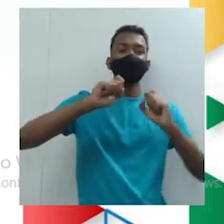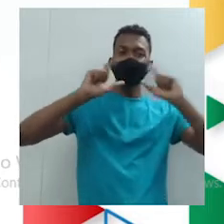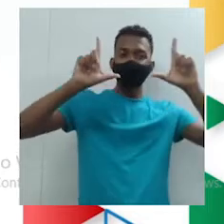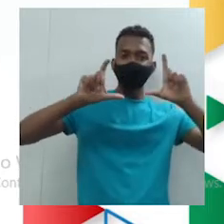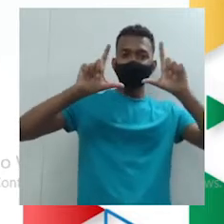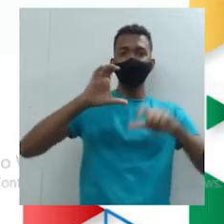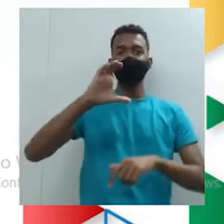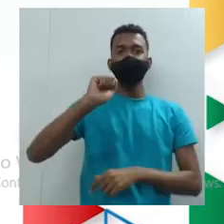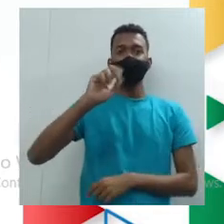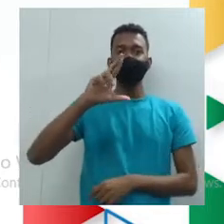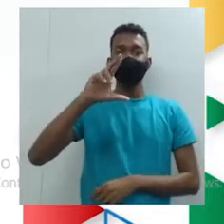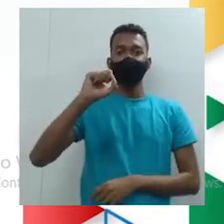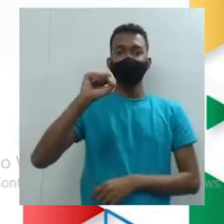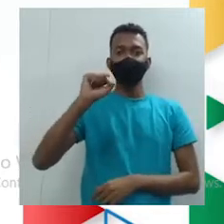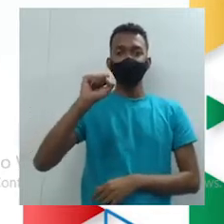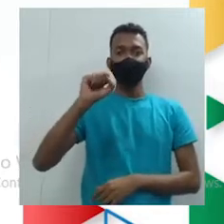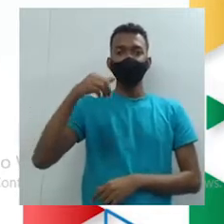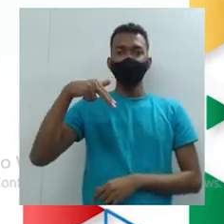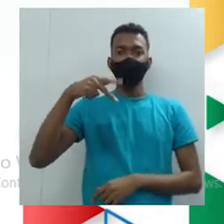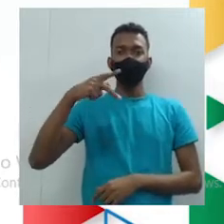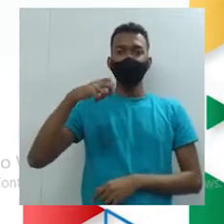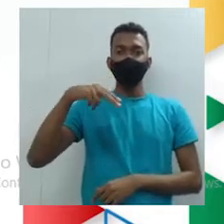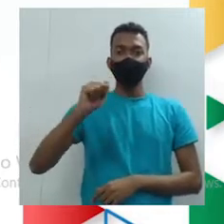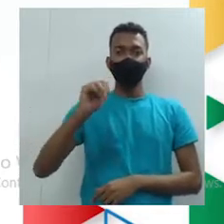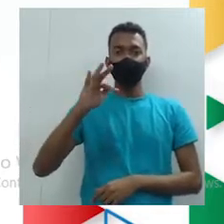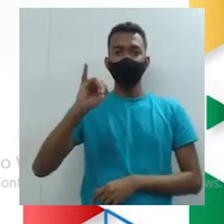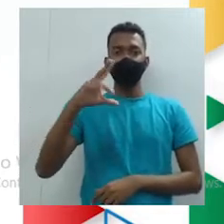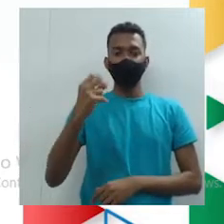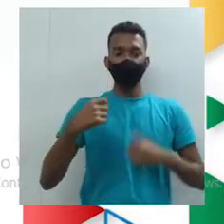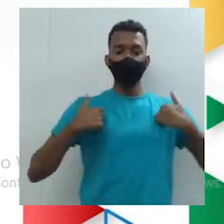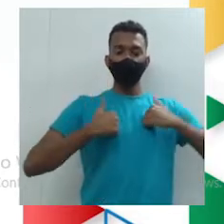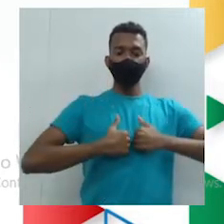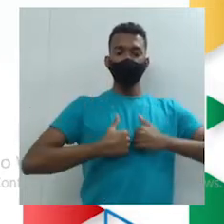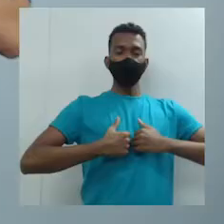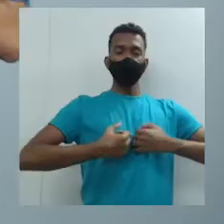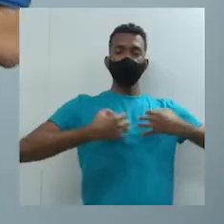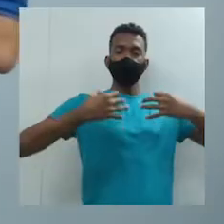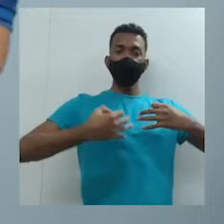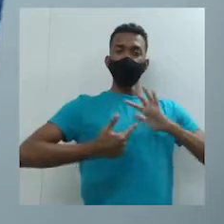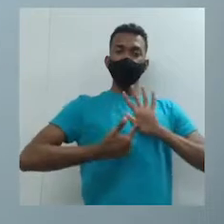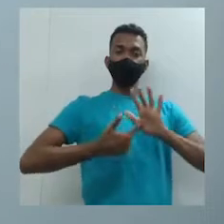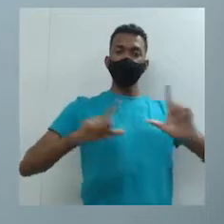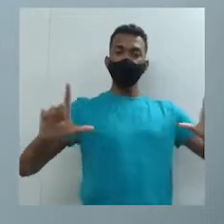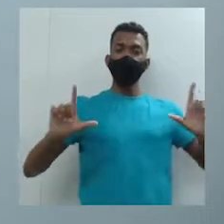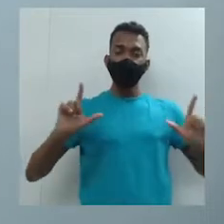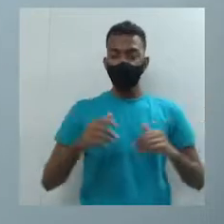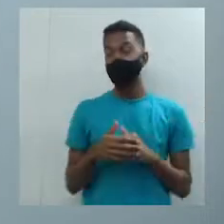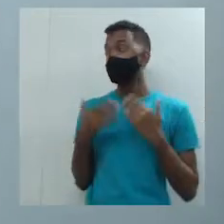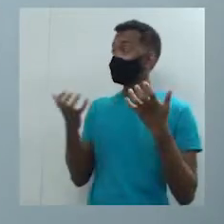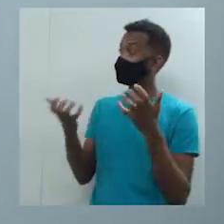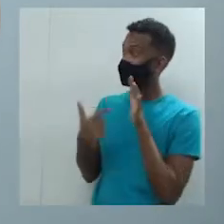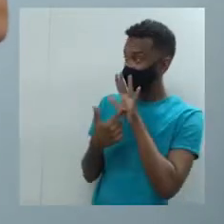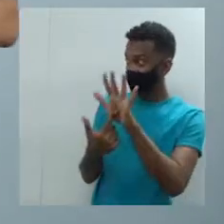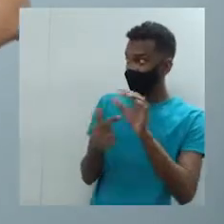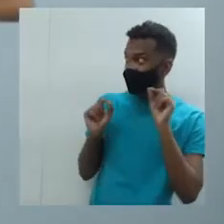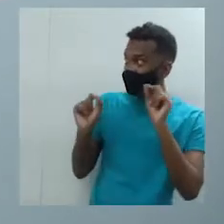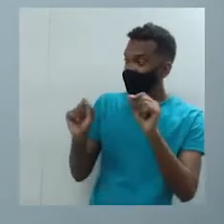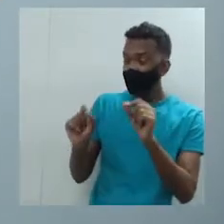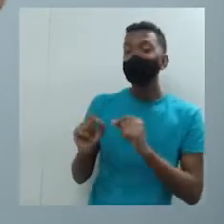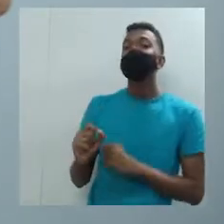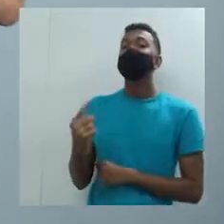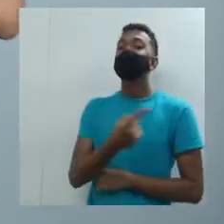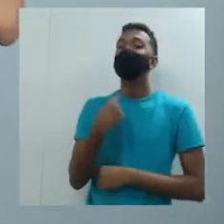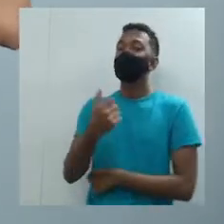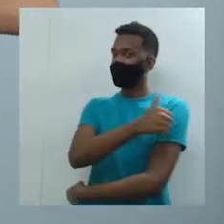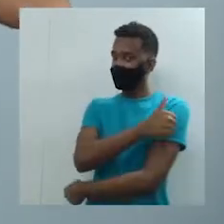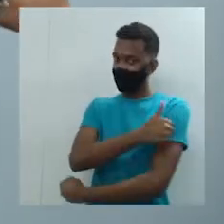aí posando, né? Elegantemente de terno. Eu gostaria de salientar, professor, o seguinte, justamente que os